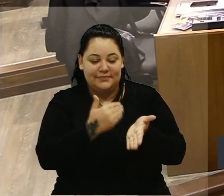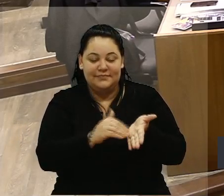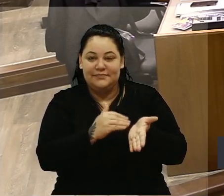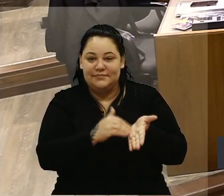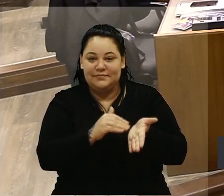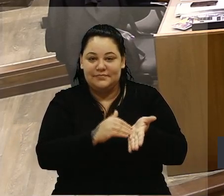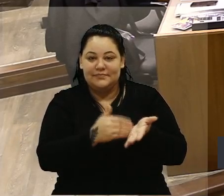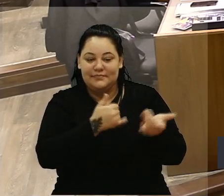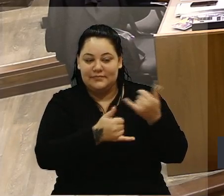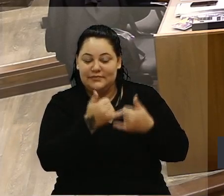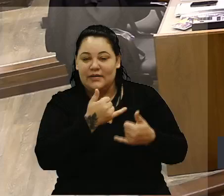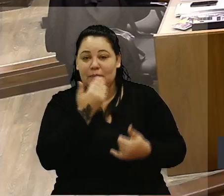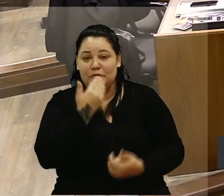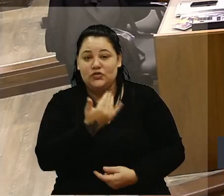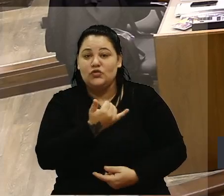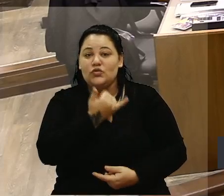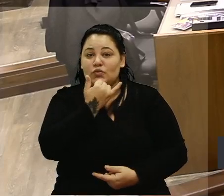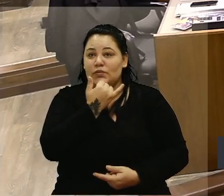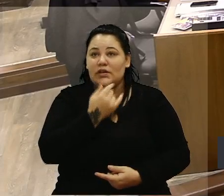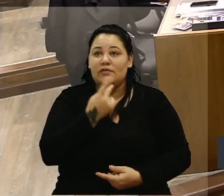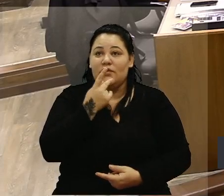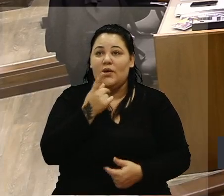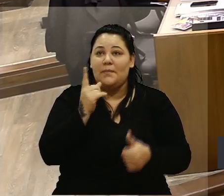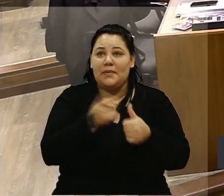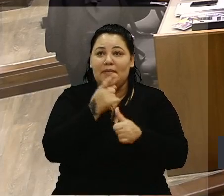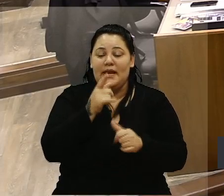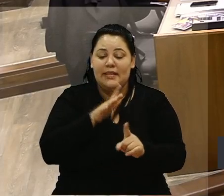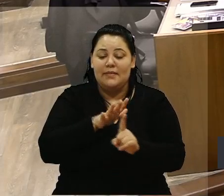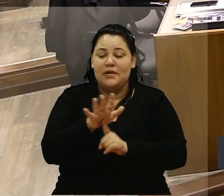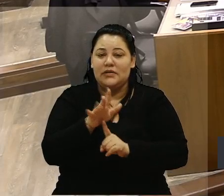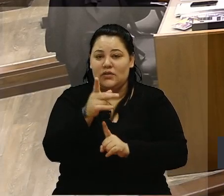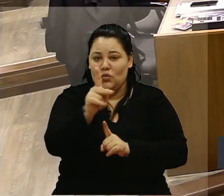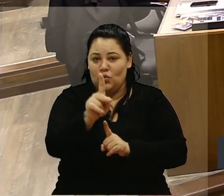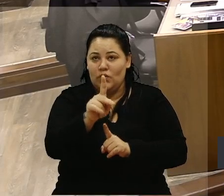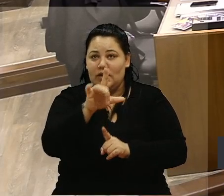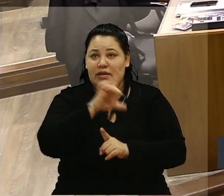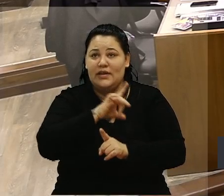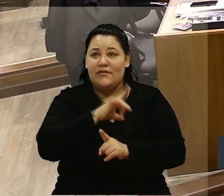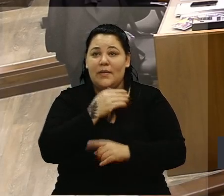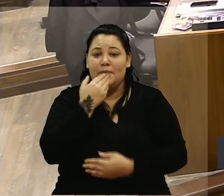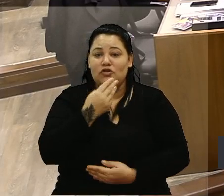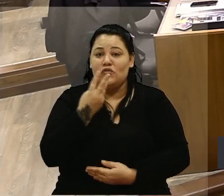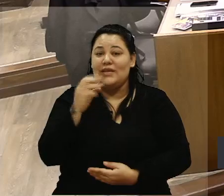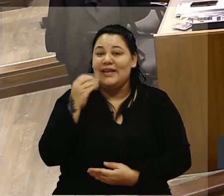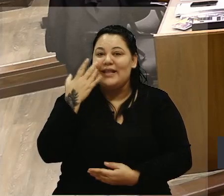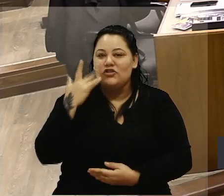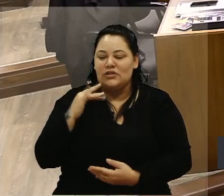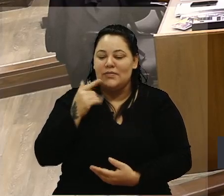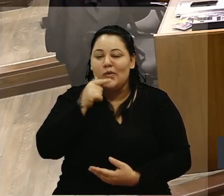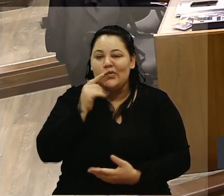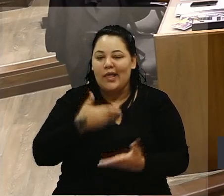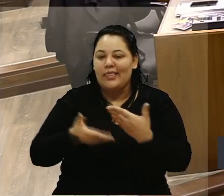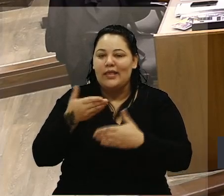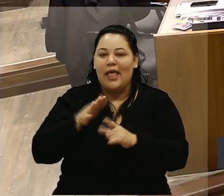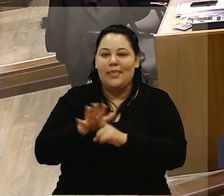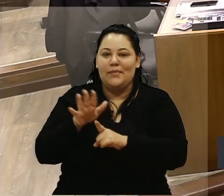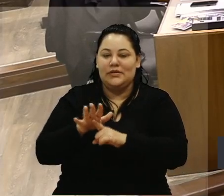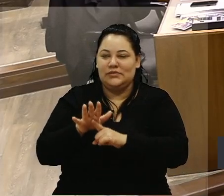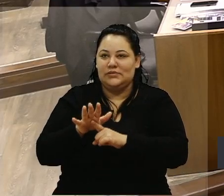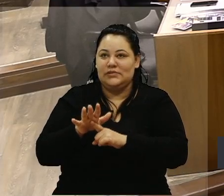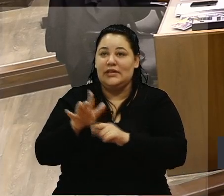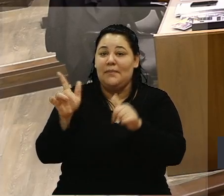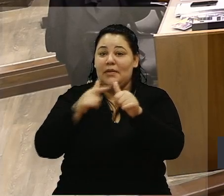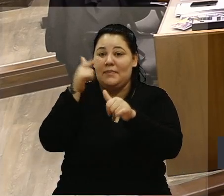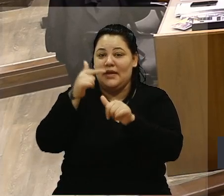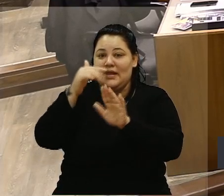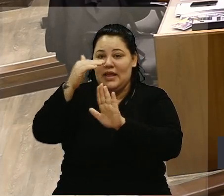mas o que ele me passou aqui que ia ser a primeira demanda sua, que quando teve com o senhor, ele pediu 30 dias para ele atender essa demanda, e que era a primeira da lista dessa